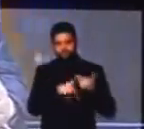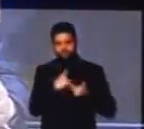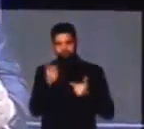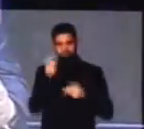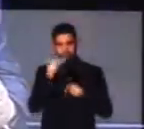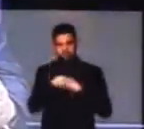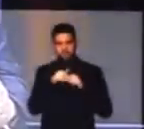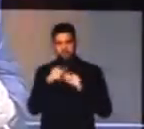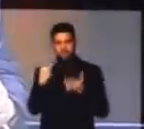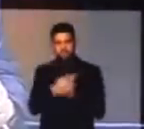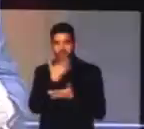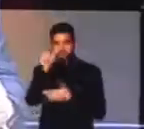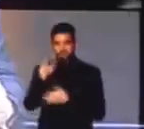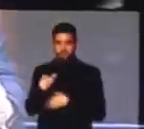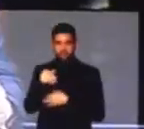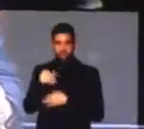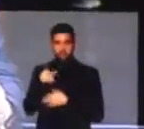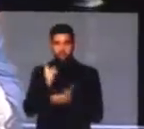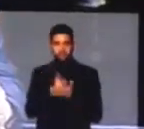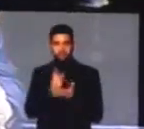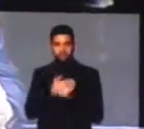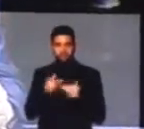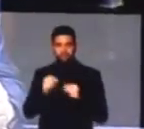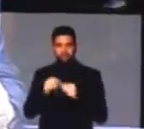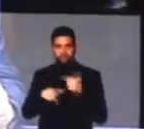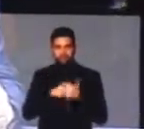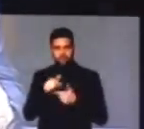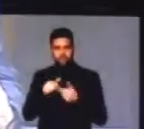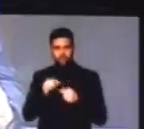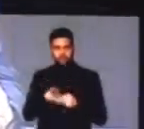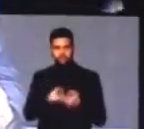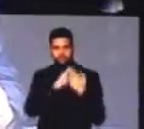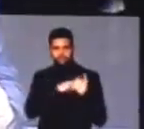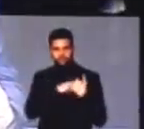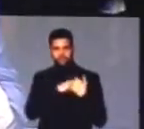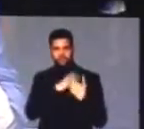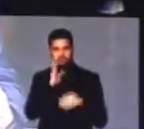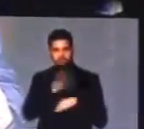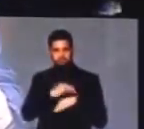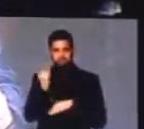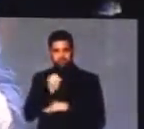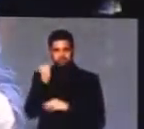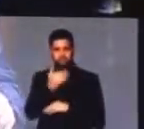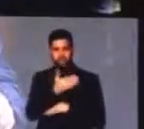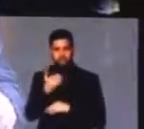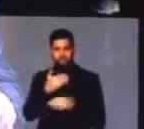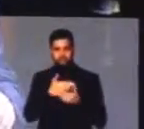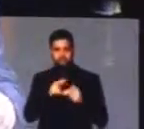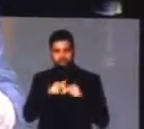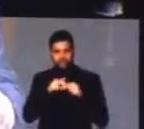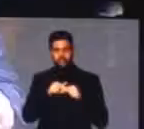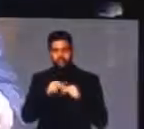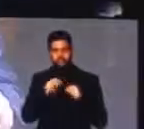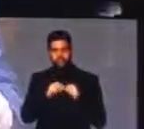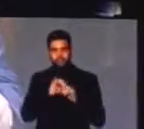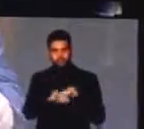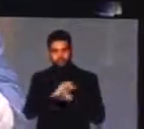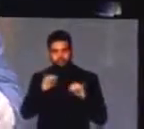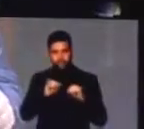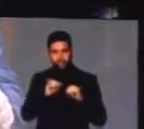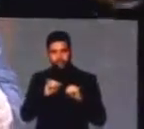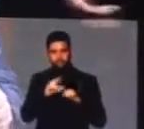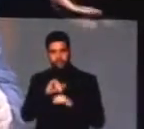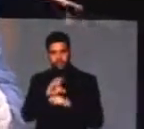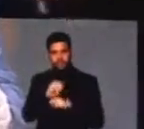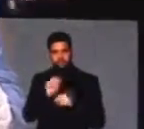funcionando apesar da situação e fatalmente exercerão papel extremamente relevante para que sejam desvendados